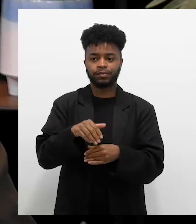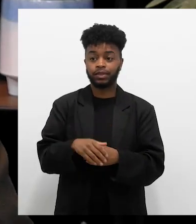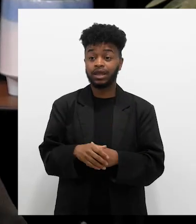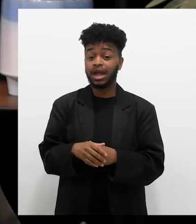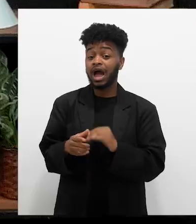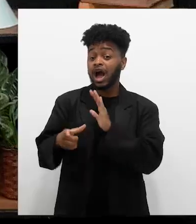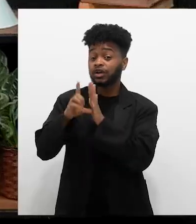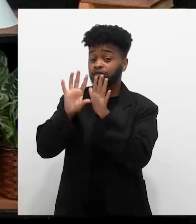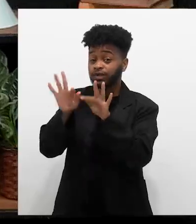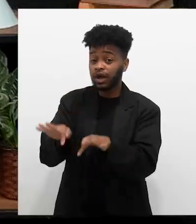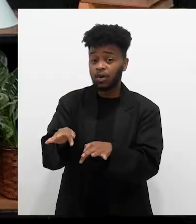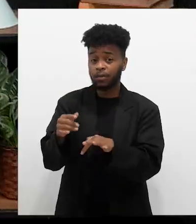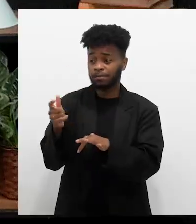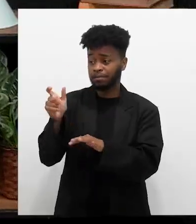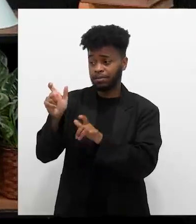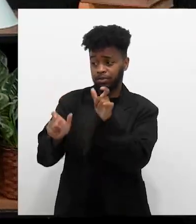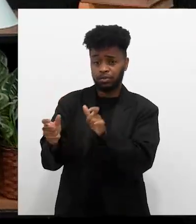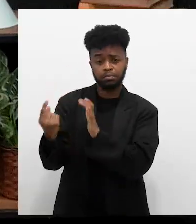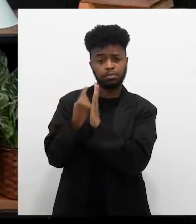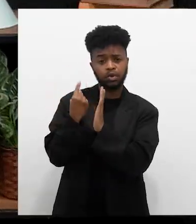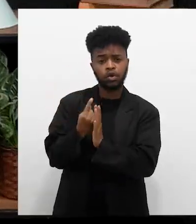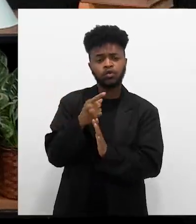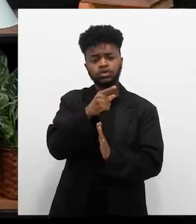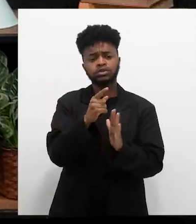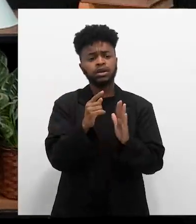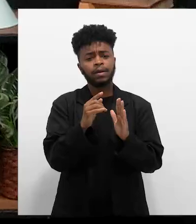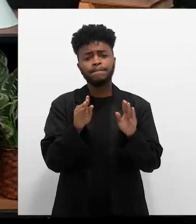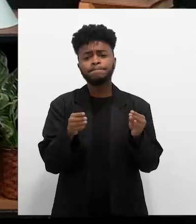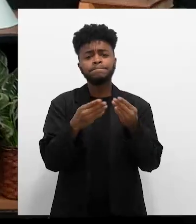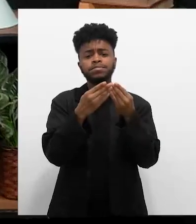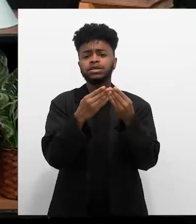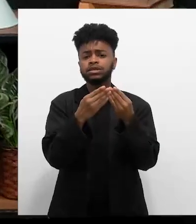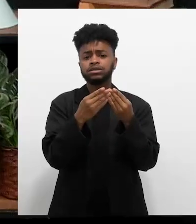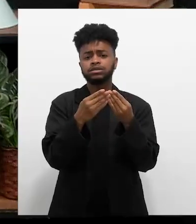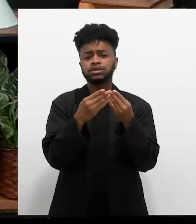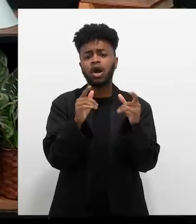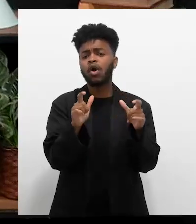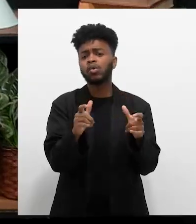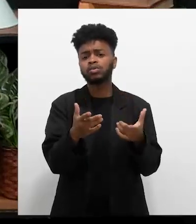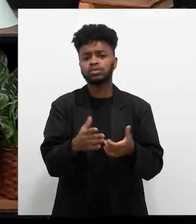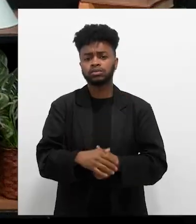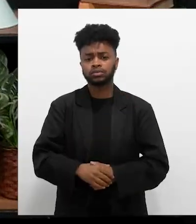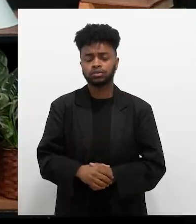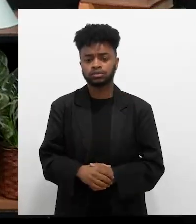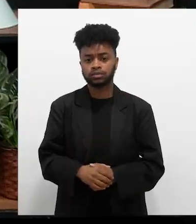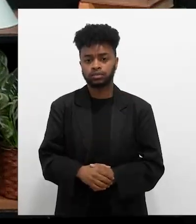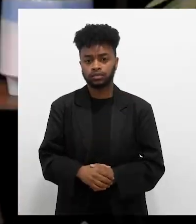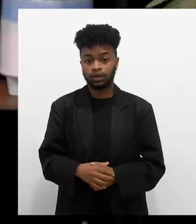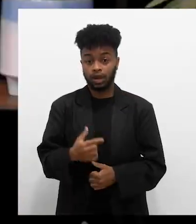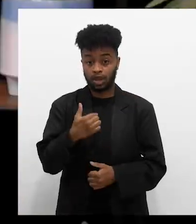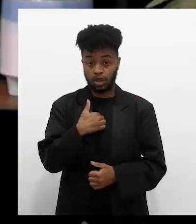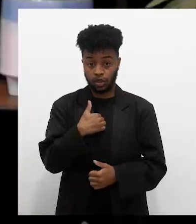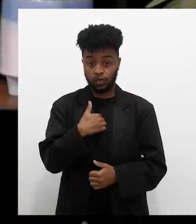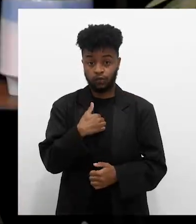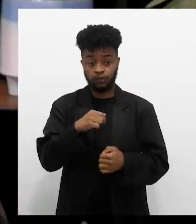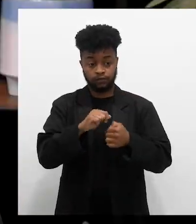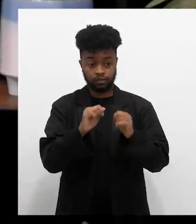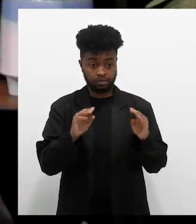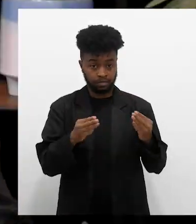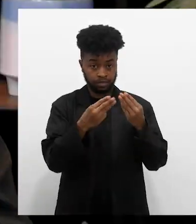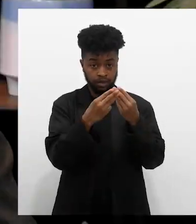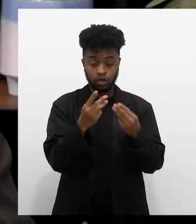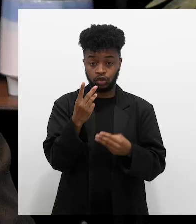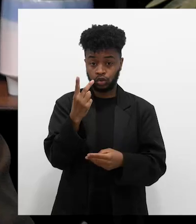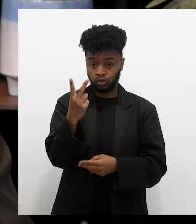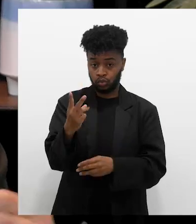Só antes de encerrar, porque ali no corredor ficaram perguntando, o senhor reza as missas, pode me dizer? Eu atendo em